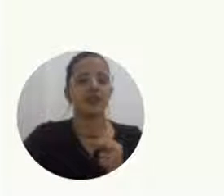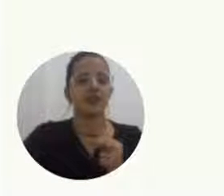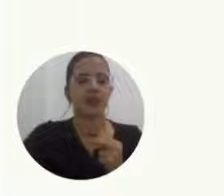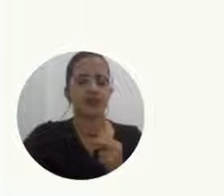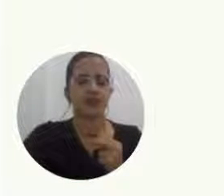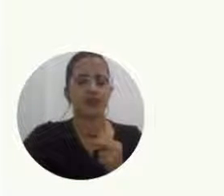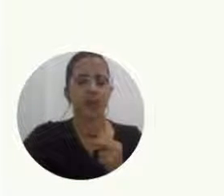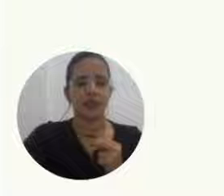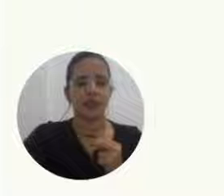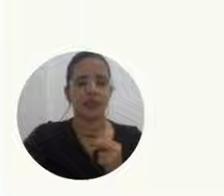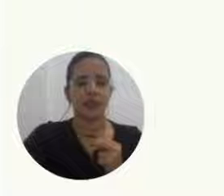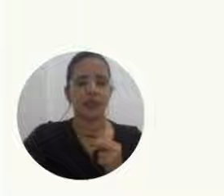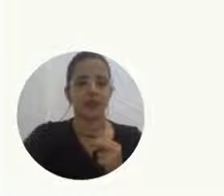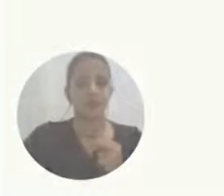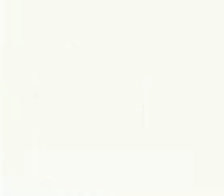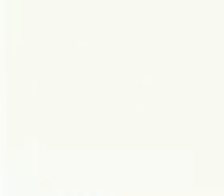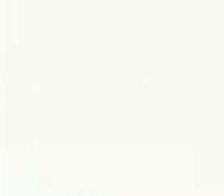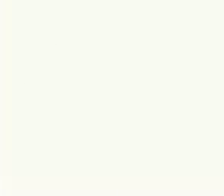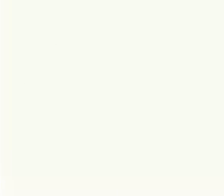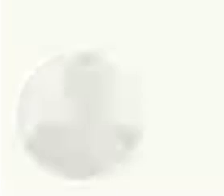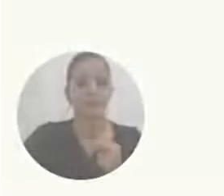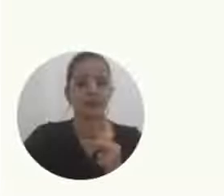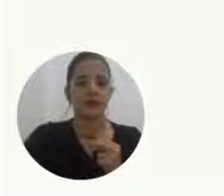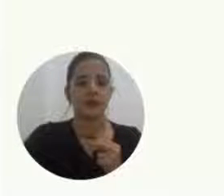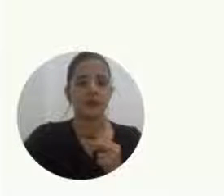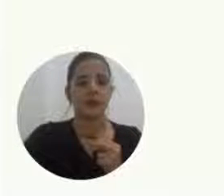Mais de 95% das pessoas responderam que sim.